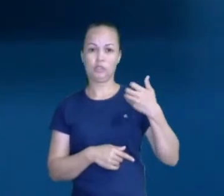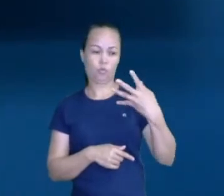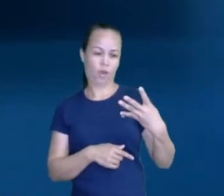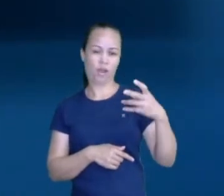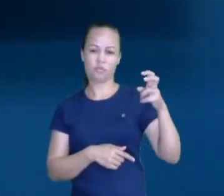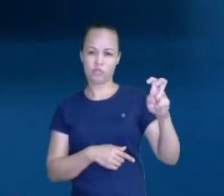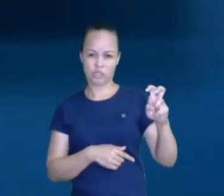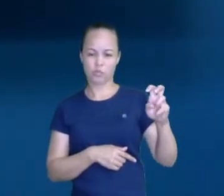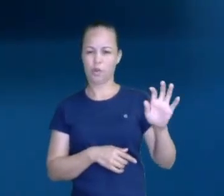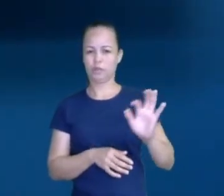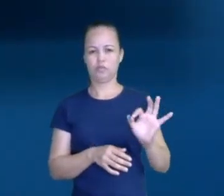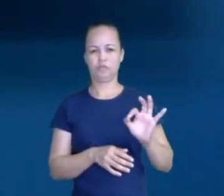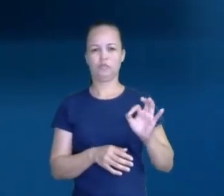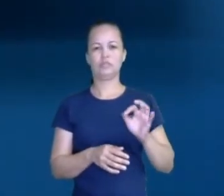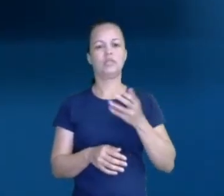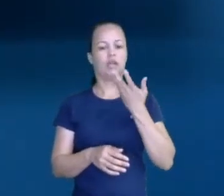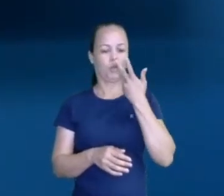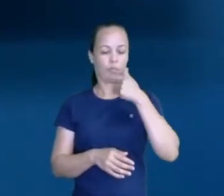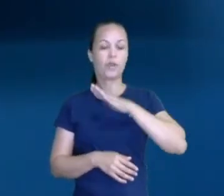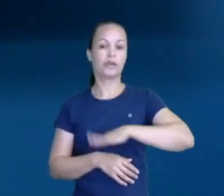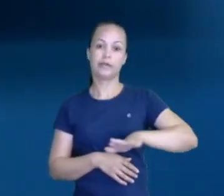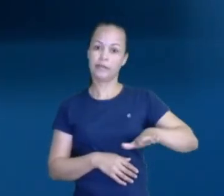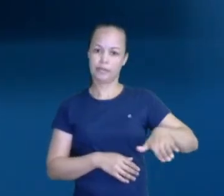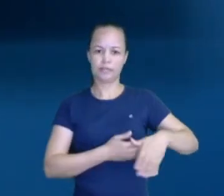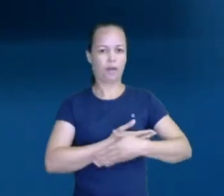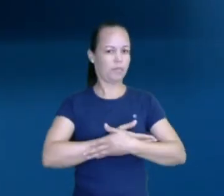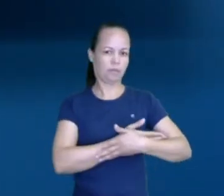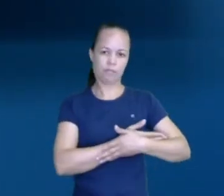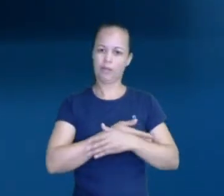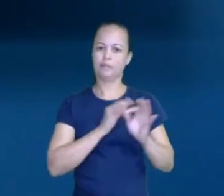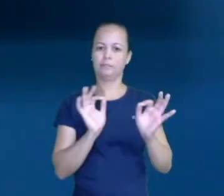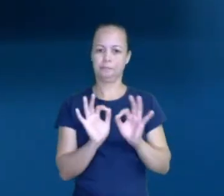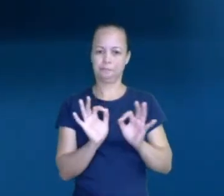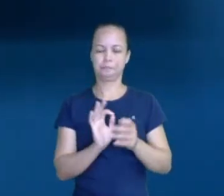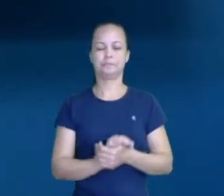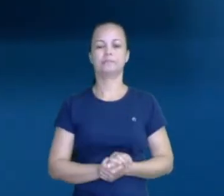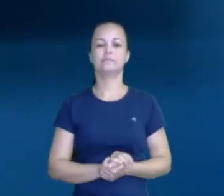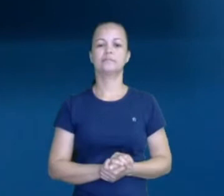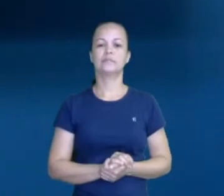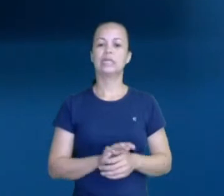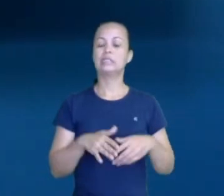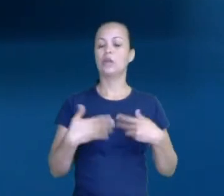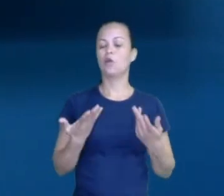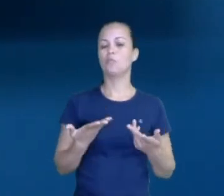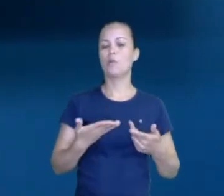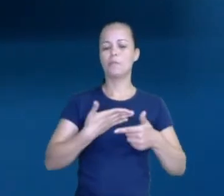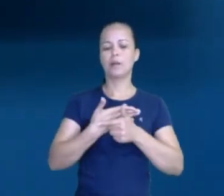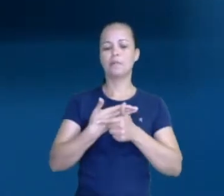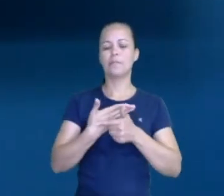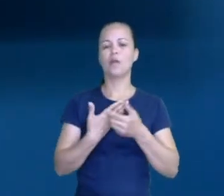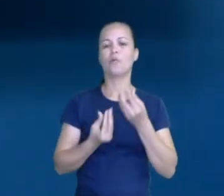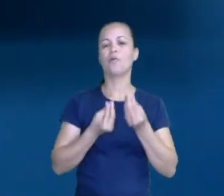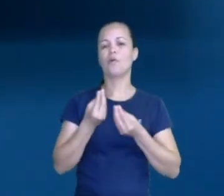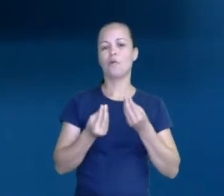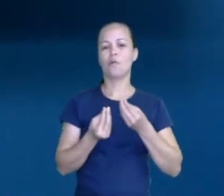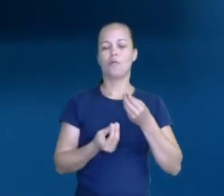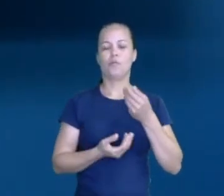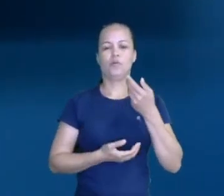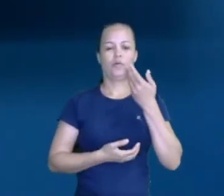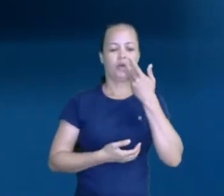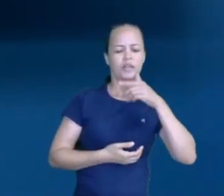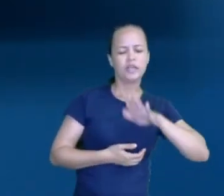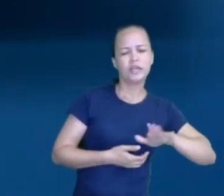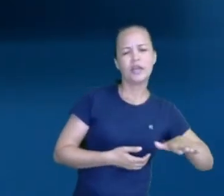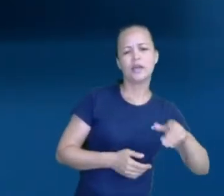você é uma criança. E qual é o meu papel como criança, professora? Eu devo